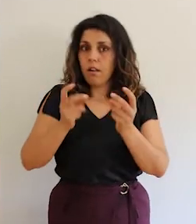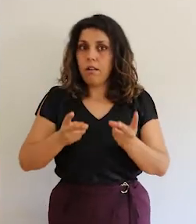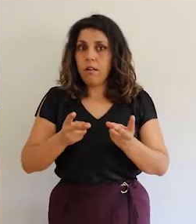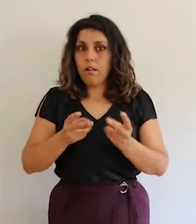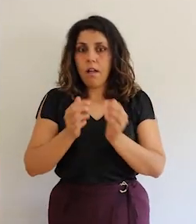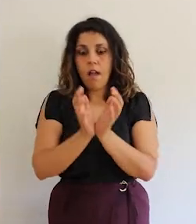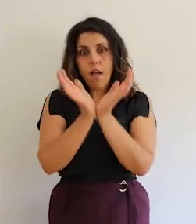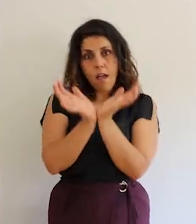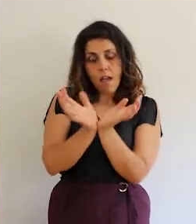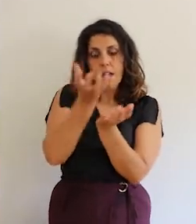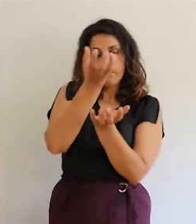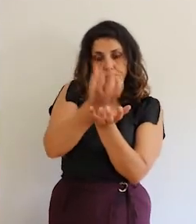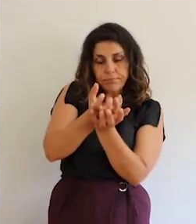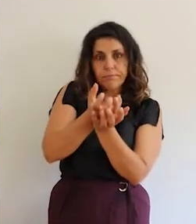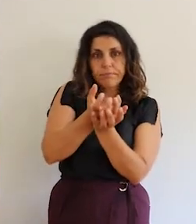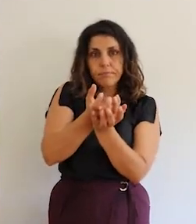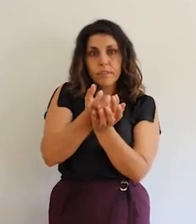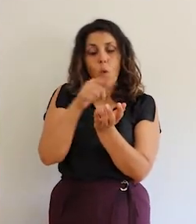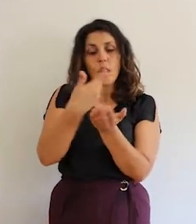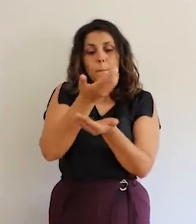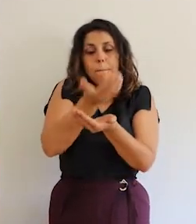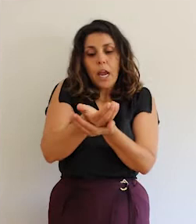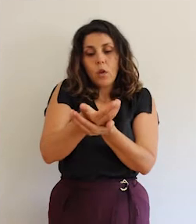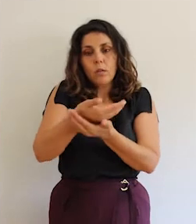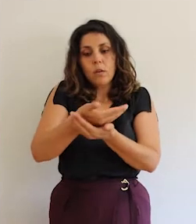meio das outras duas de baixo.